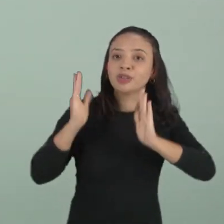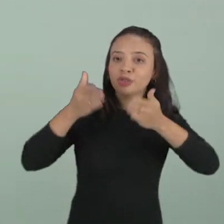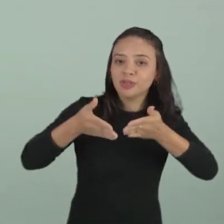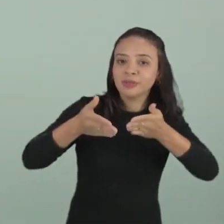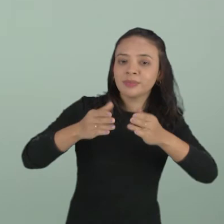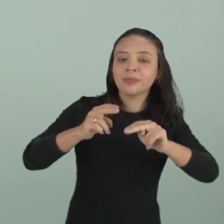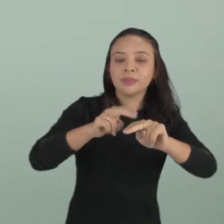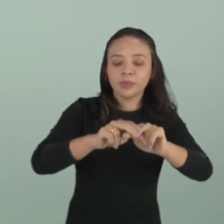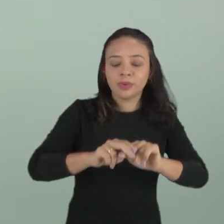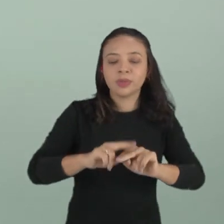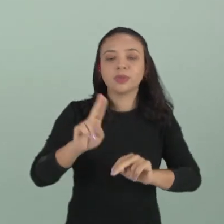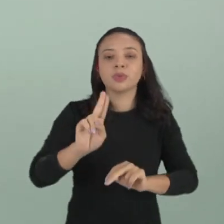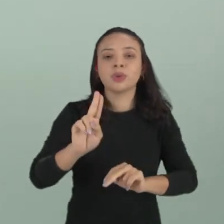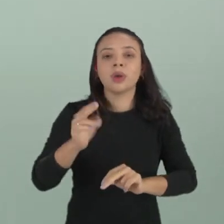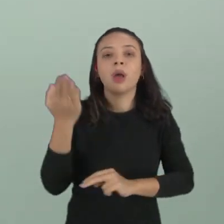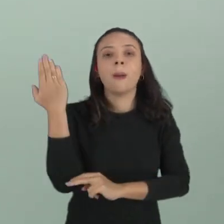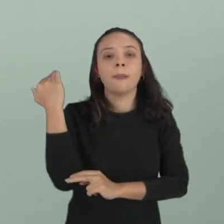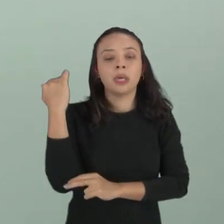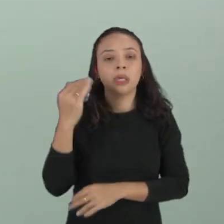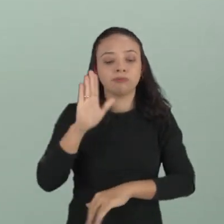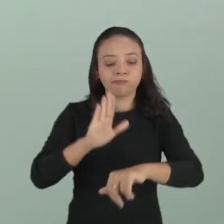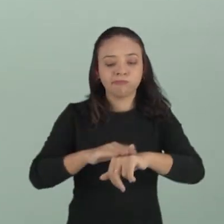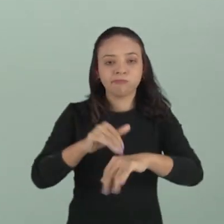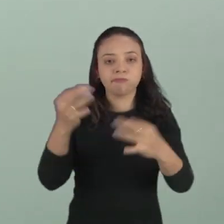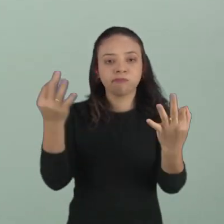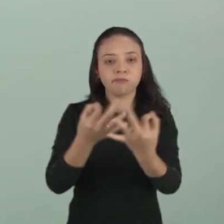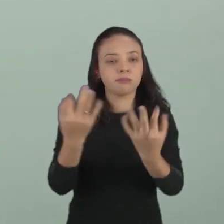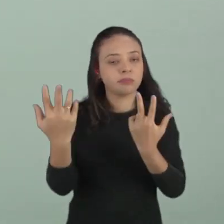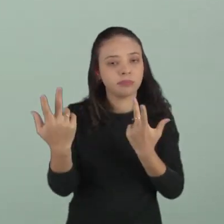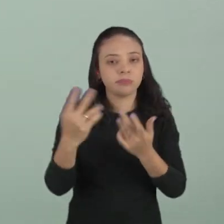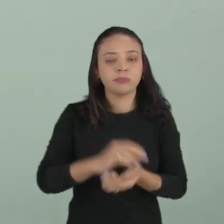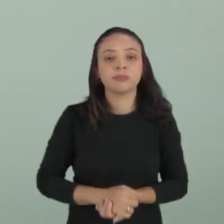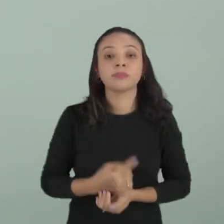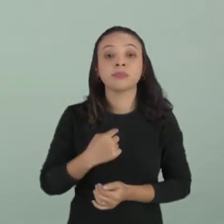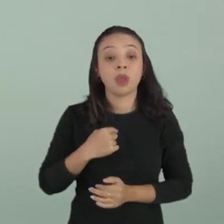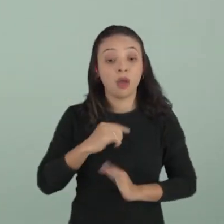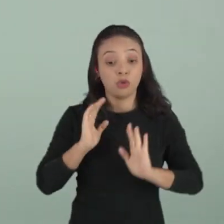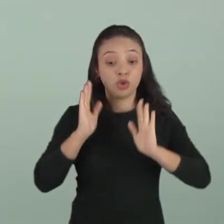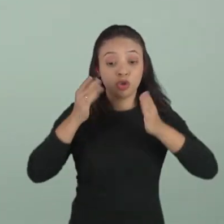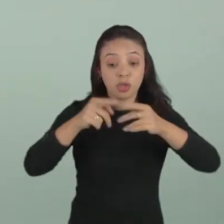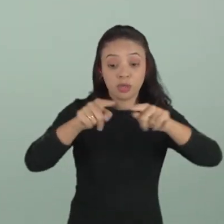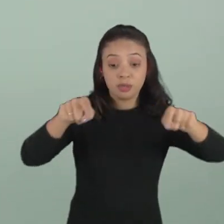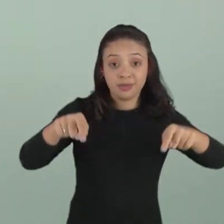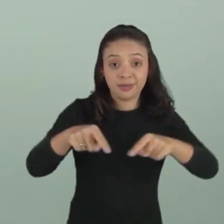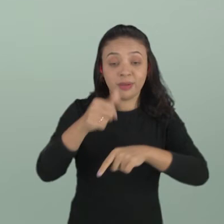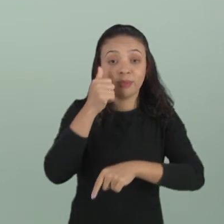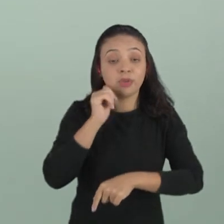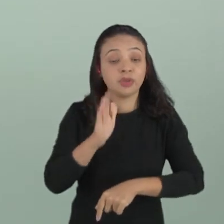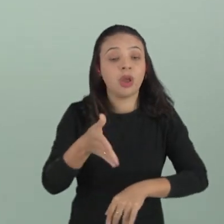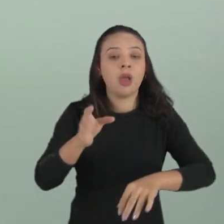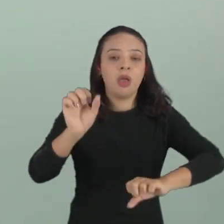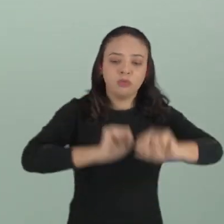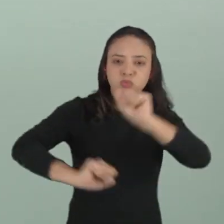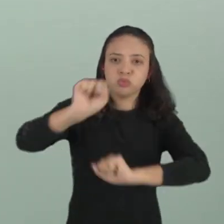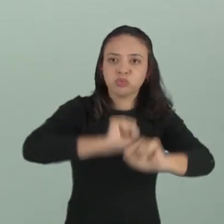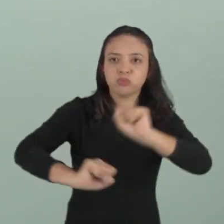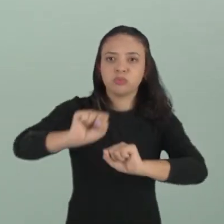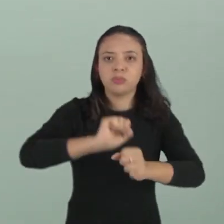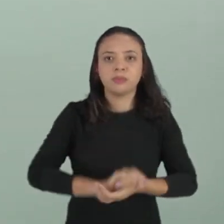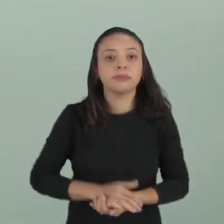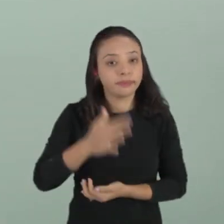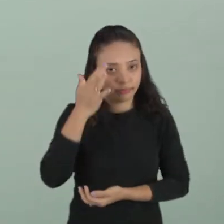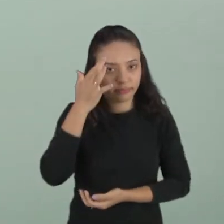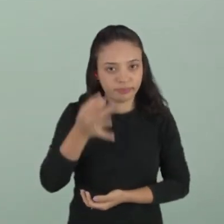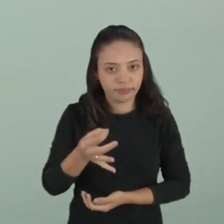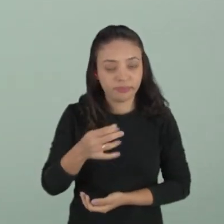de pretérito mais que perfeito. É a mesma coisa que cheguei à sala, a moça tinha limpado. Entenderam